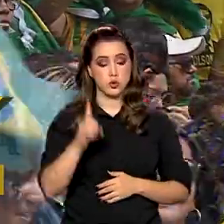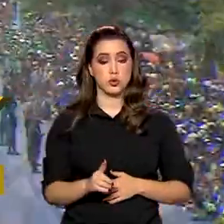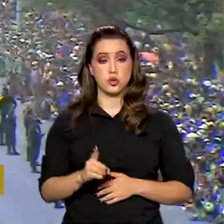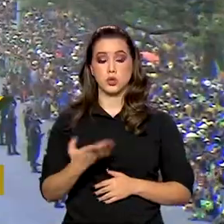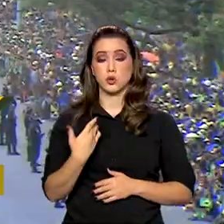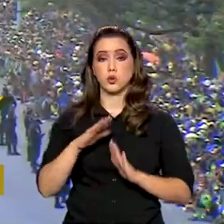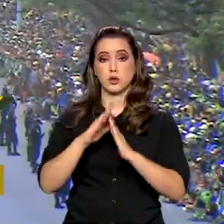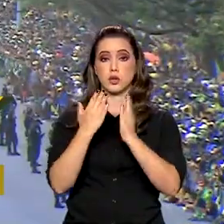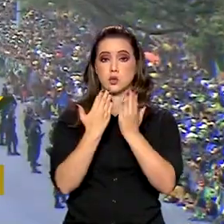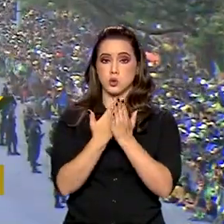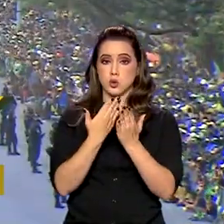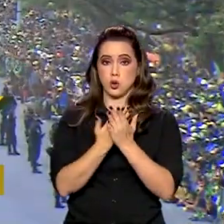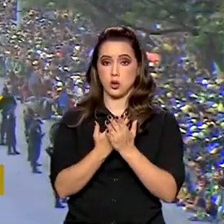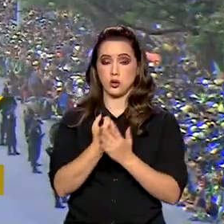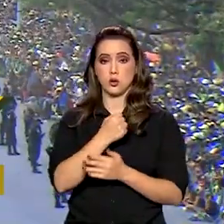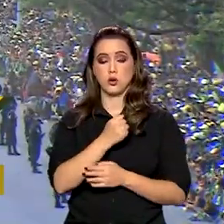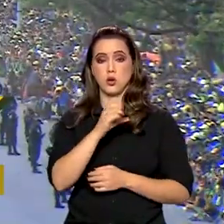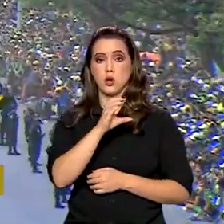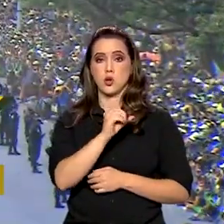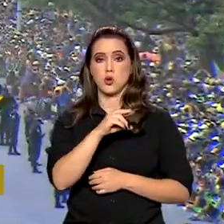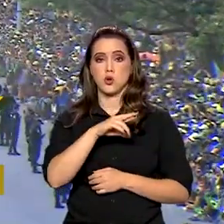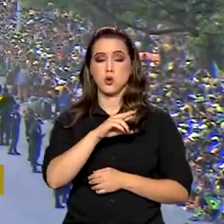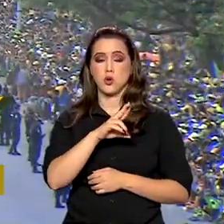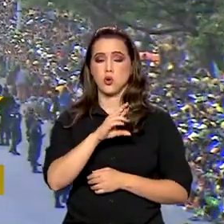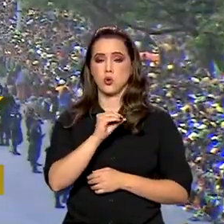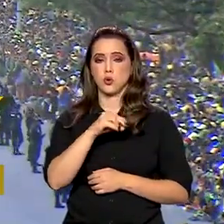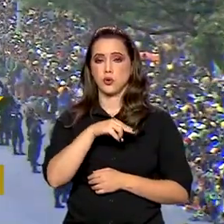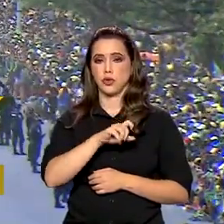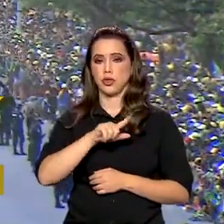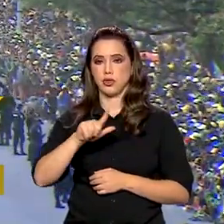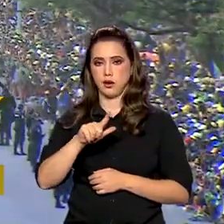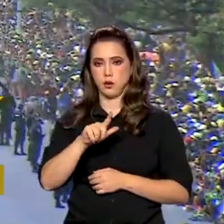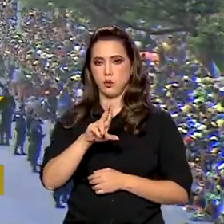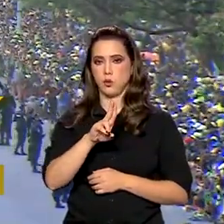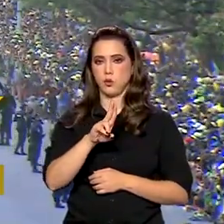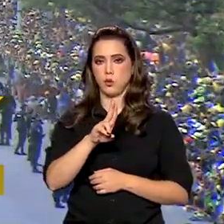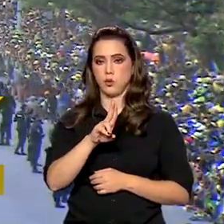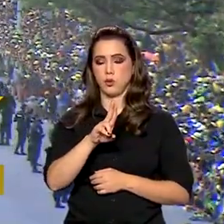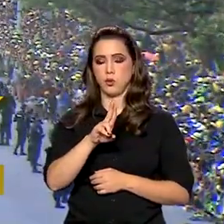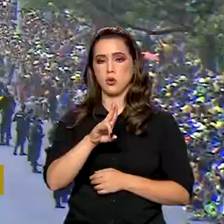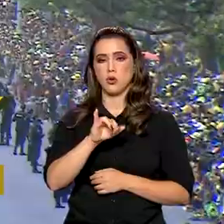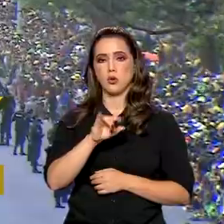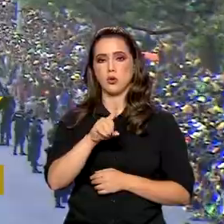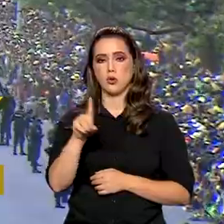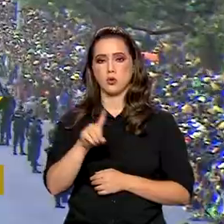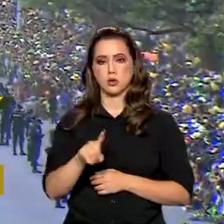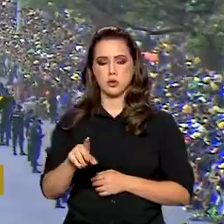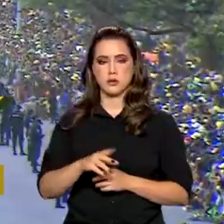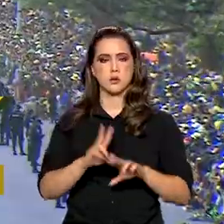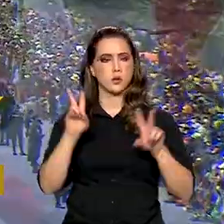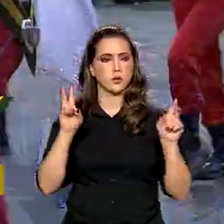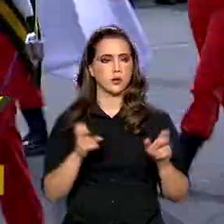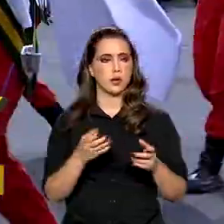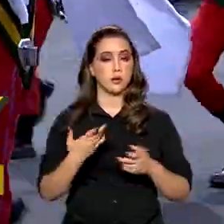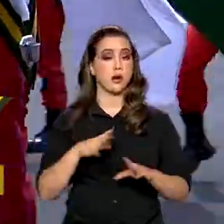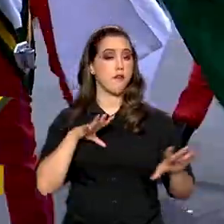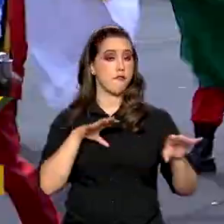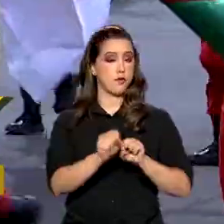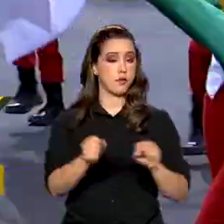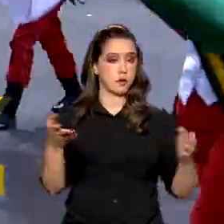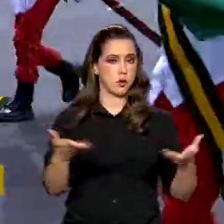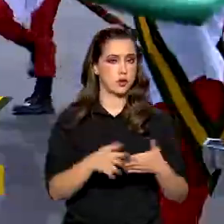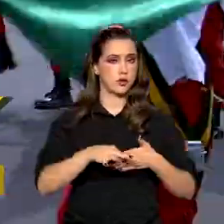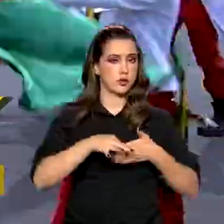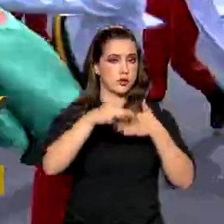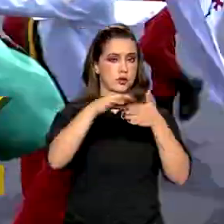senhor Coronel de Comunicações, Luiz Carlos Soares de Souza, tem como lema, formando hoje os